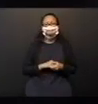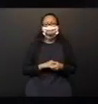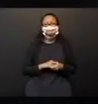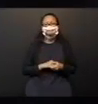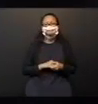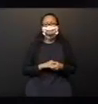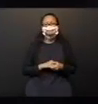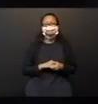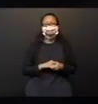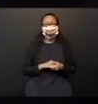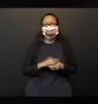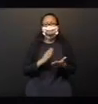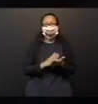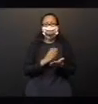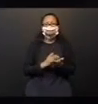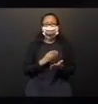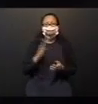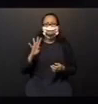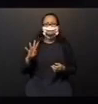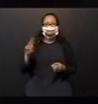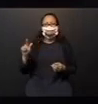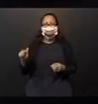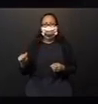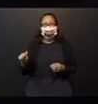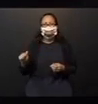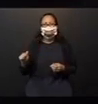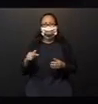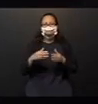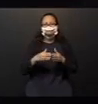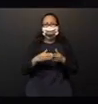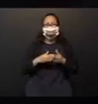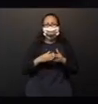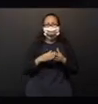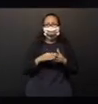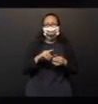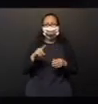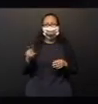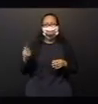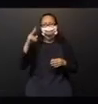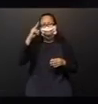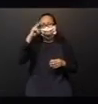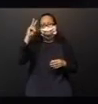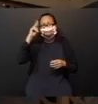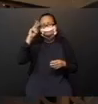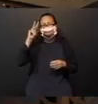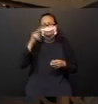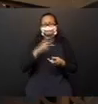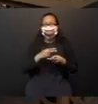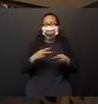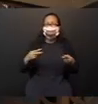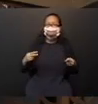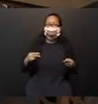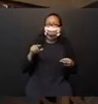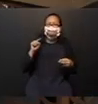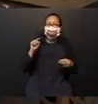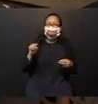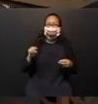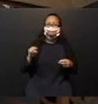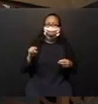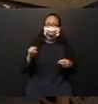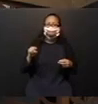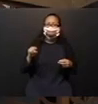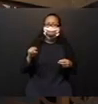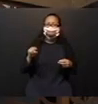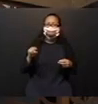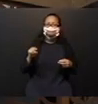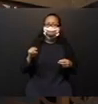Agora aqui, ó, na página 47, ele pede para você se lembrar de alguns objetos que você